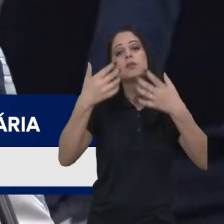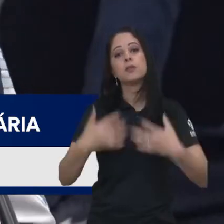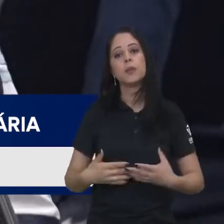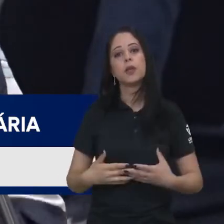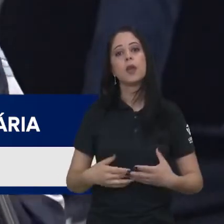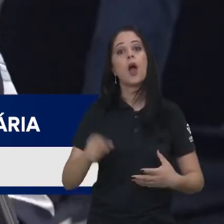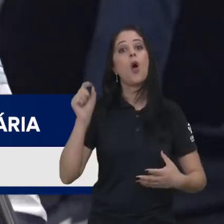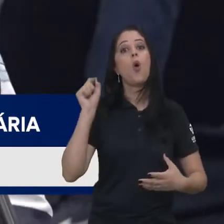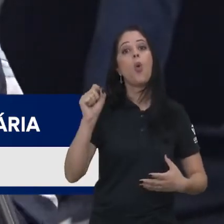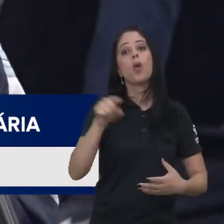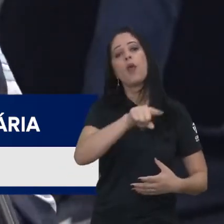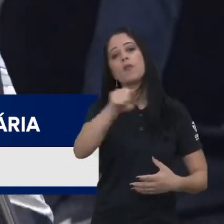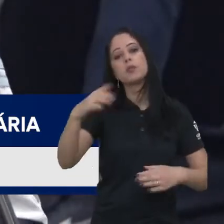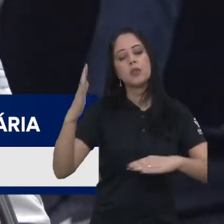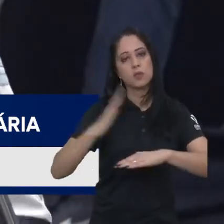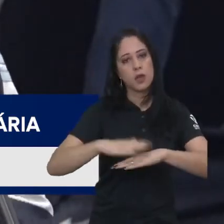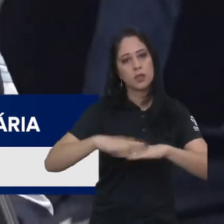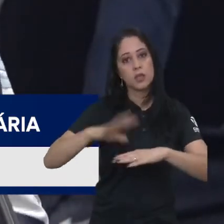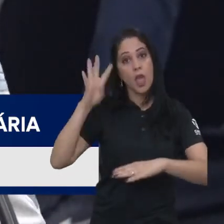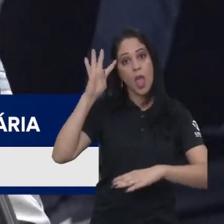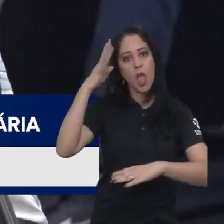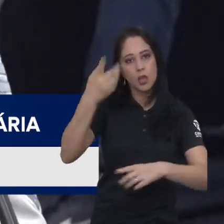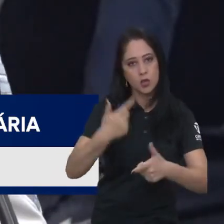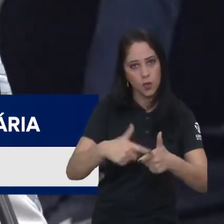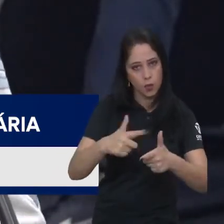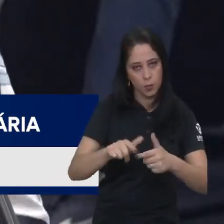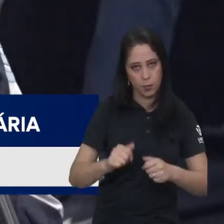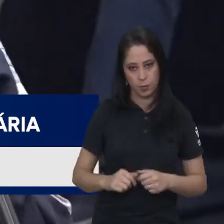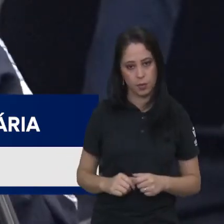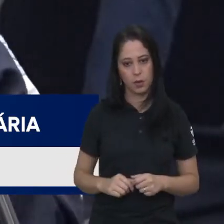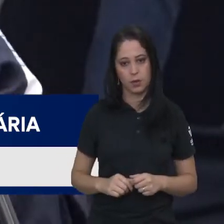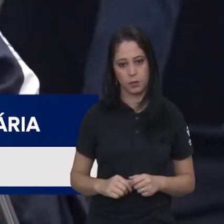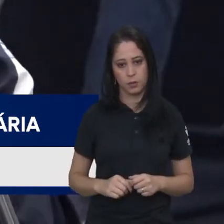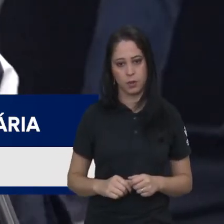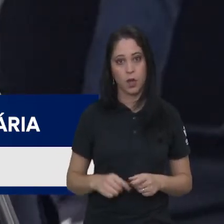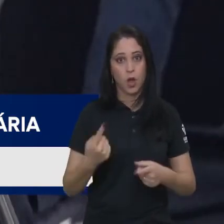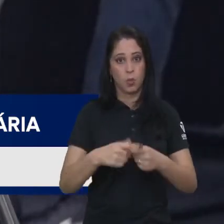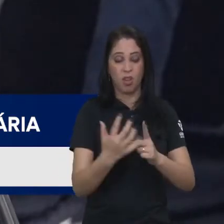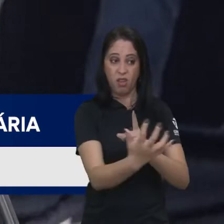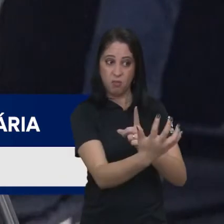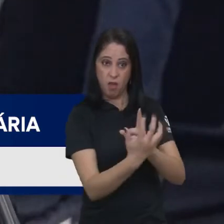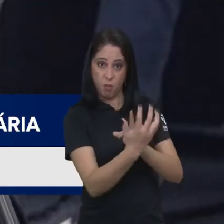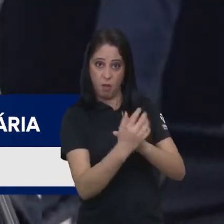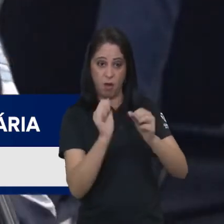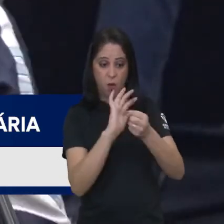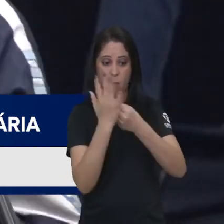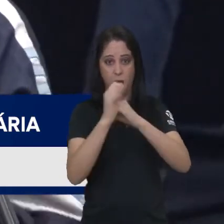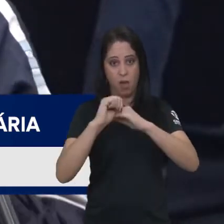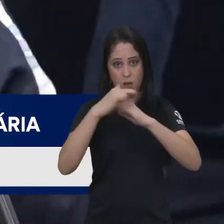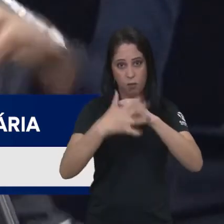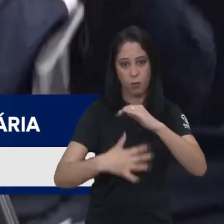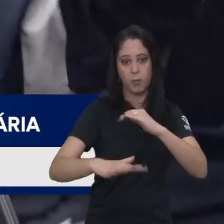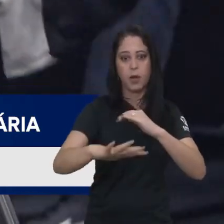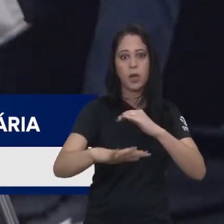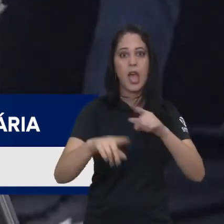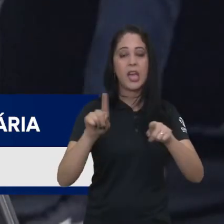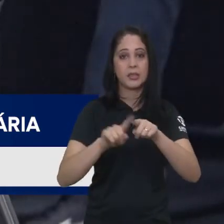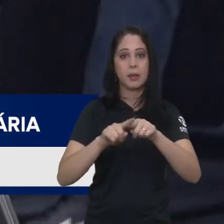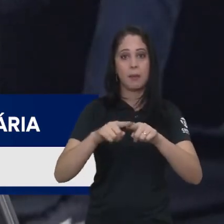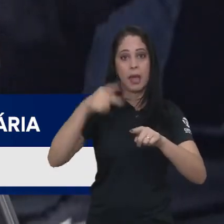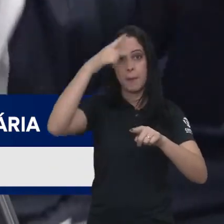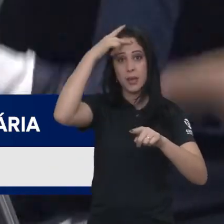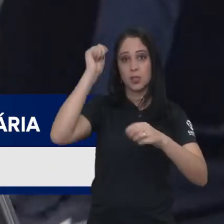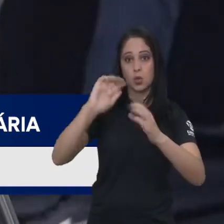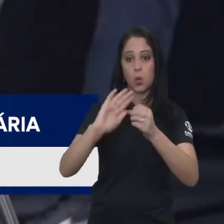hoje, o que vocês vão fazer para resolver esse problema que não só está afetando na hora do banhado, mas está afetando também os moradores